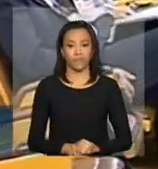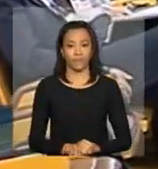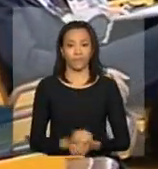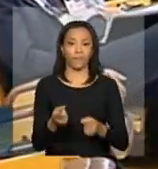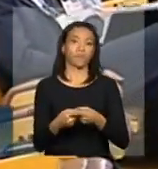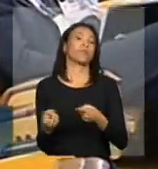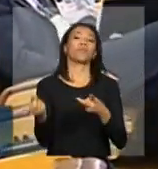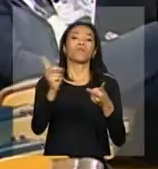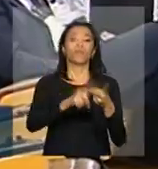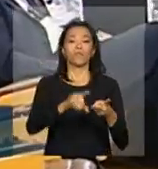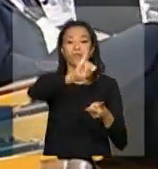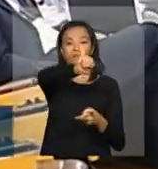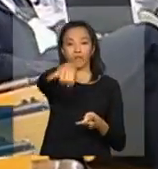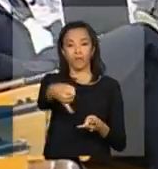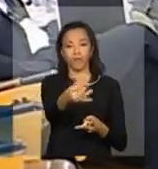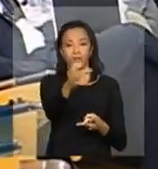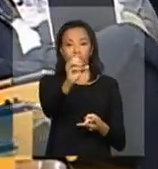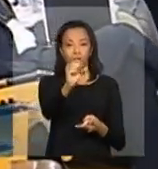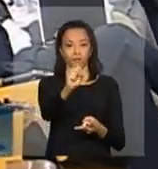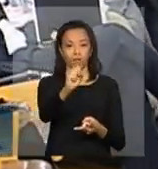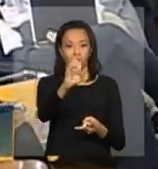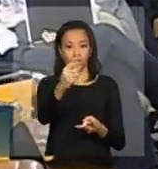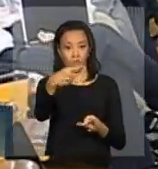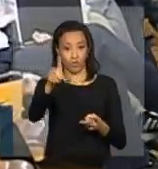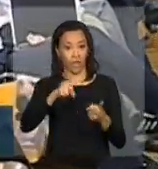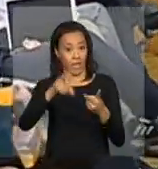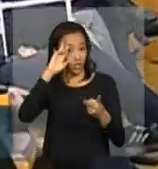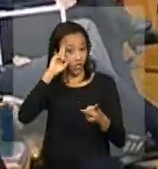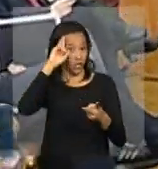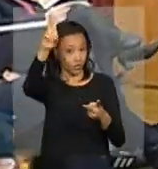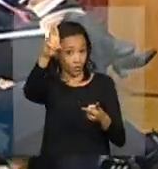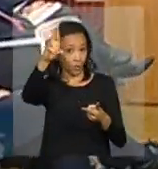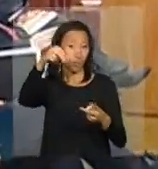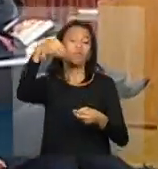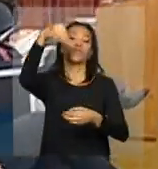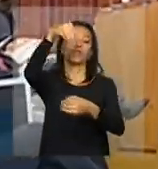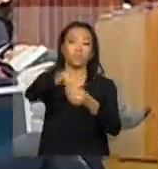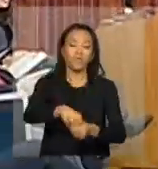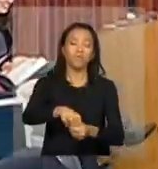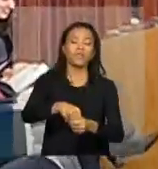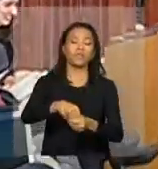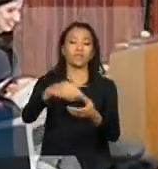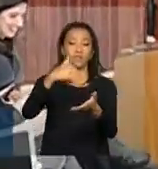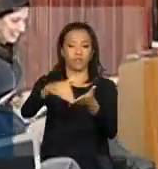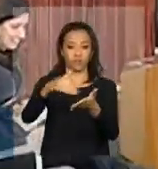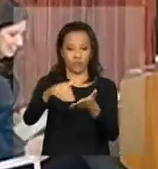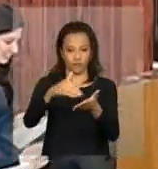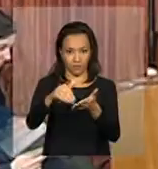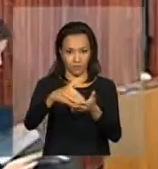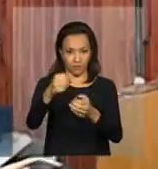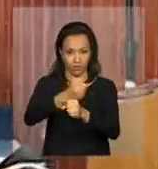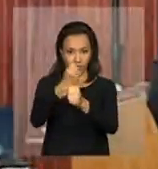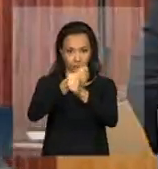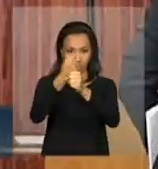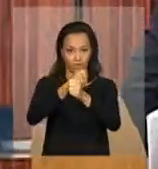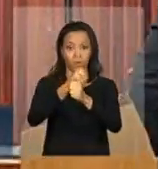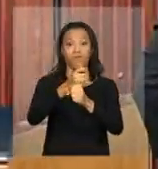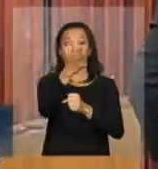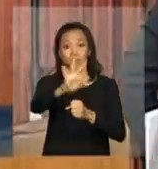o senhor José Roberto Fernandes, diretor de Infraestrutura da Secretaria de Orçamento Federal,